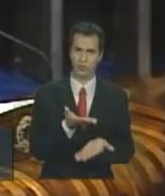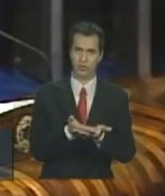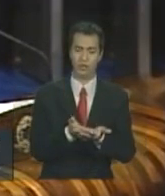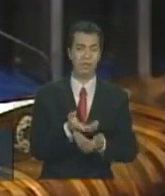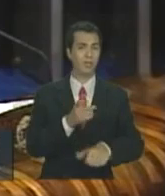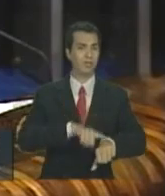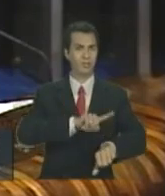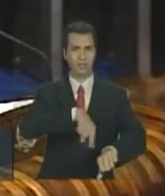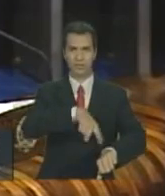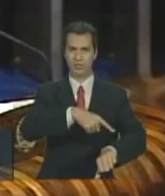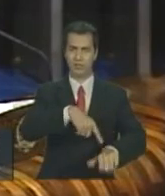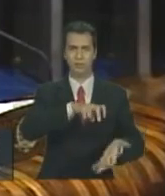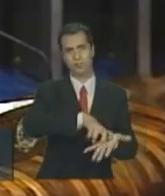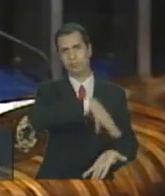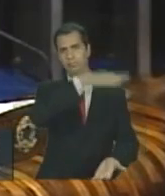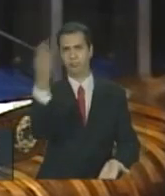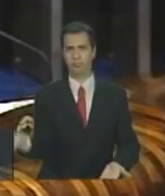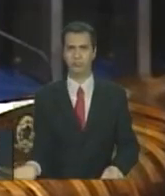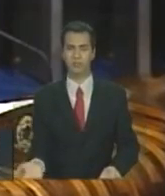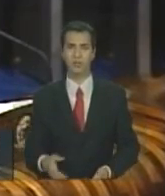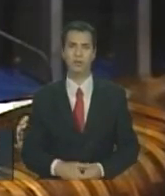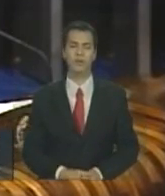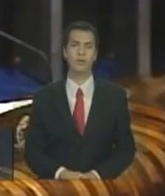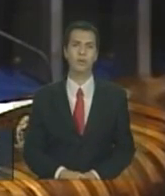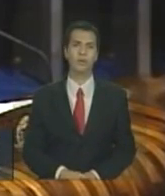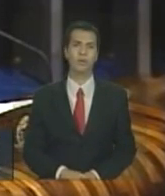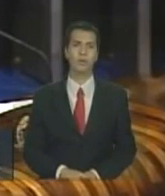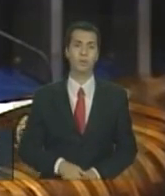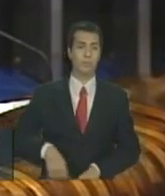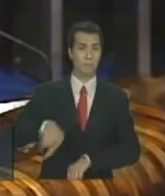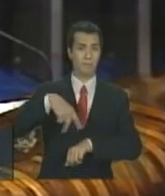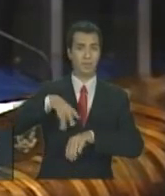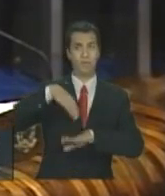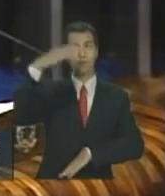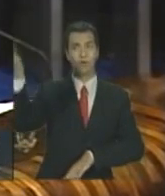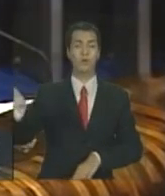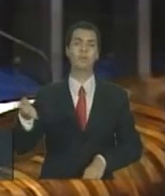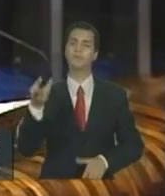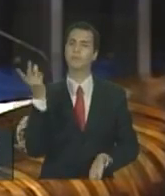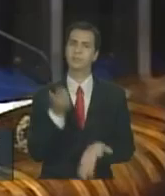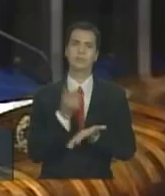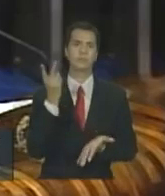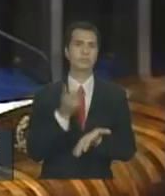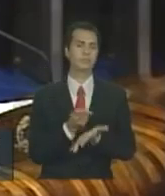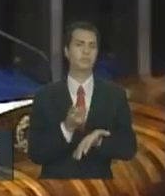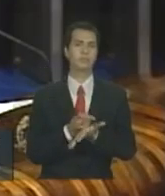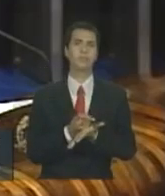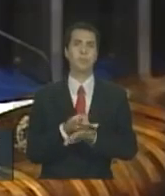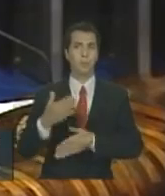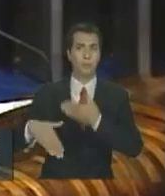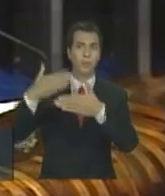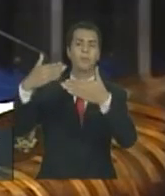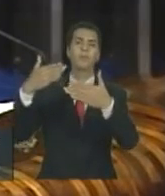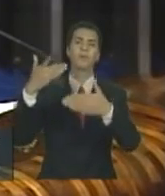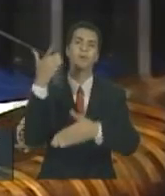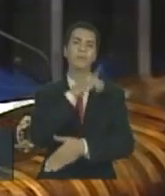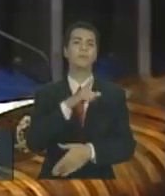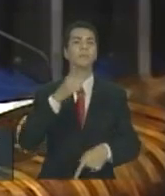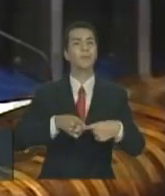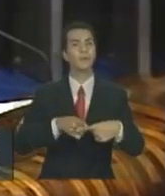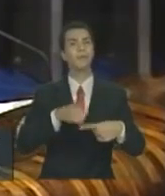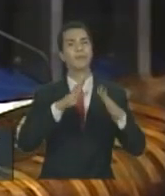sem garantir educação em tempo integral. Não há. E educação em tempo integral, é óbvio,